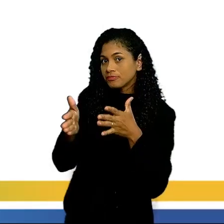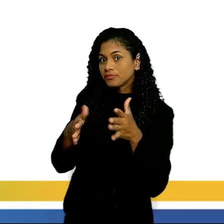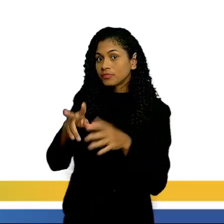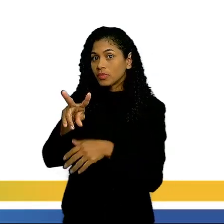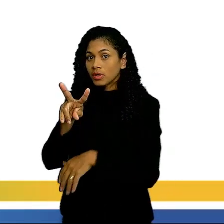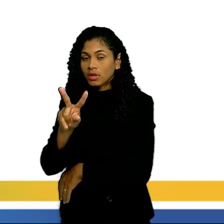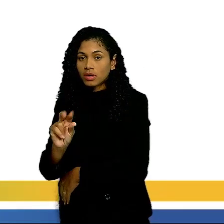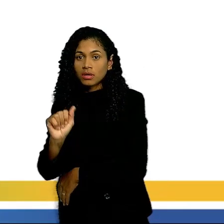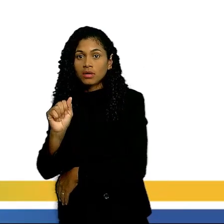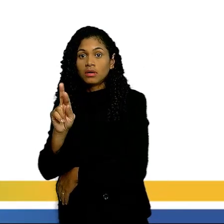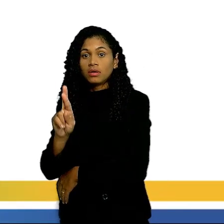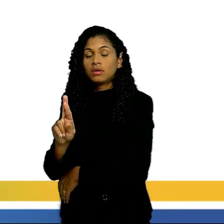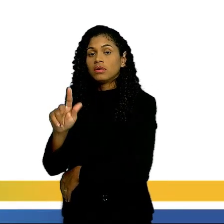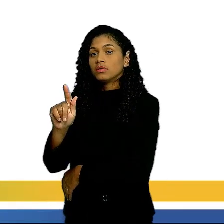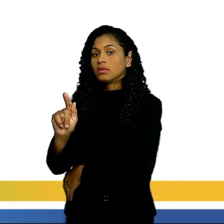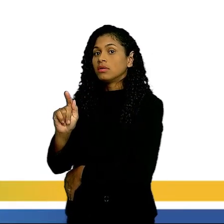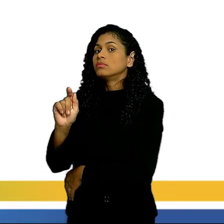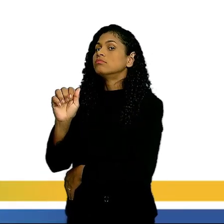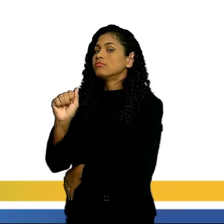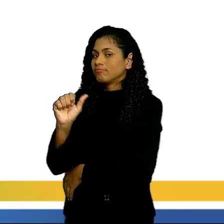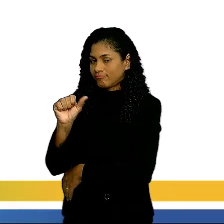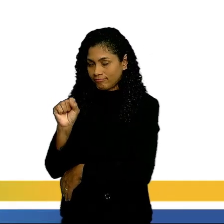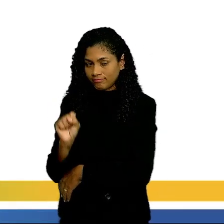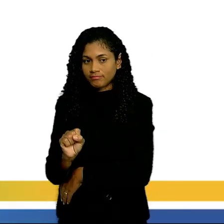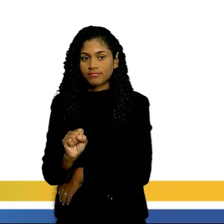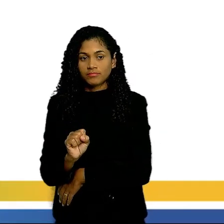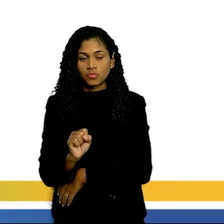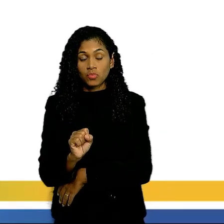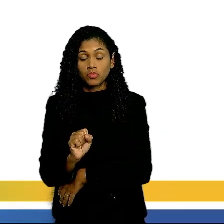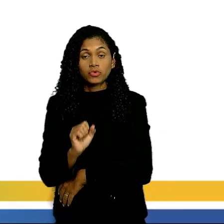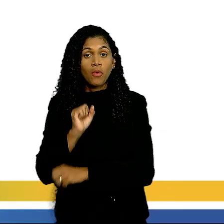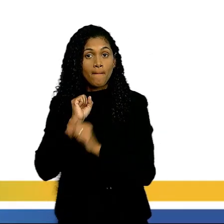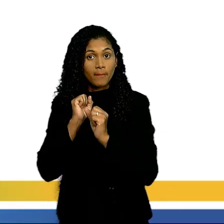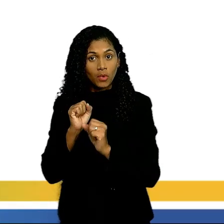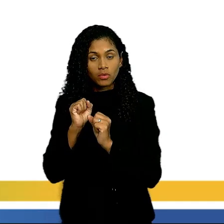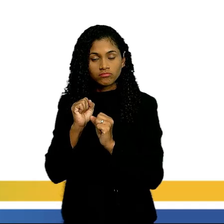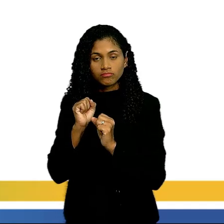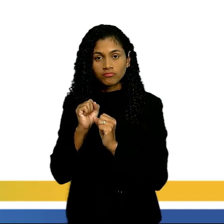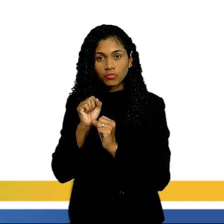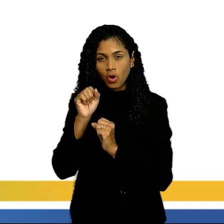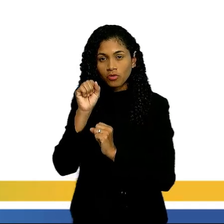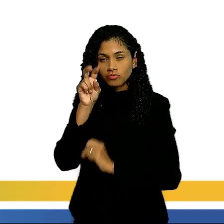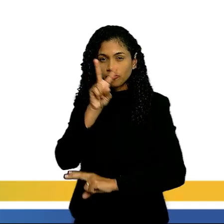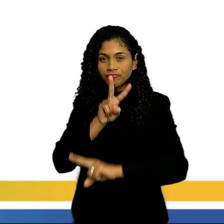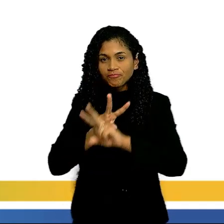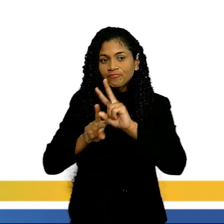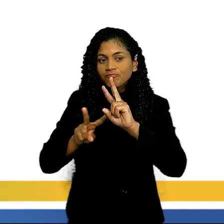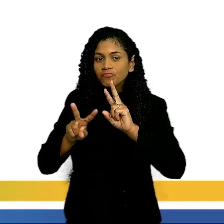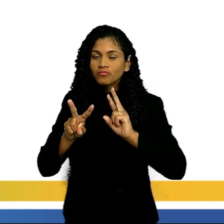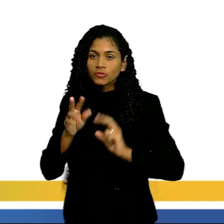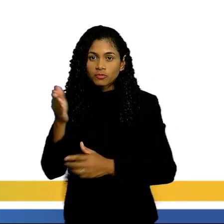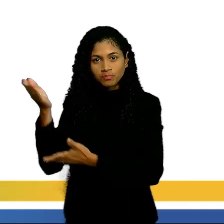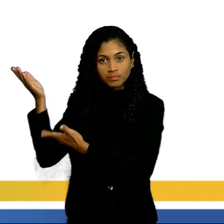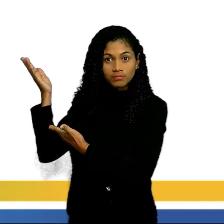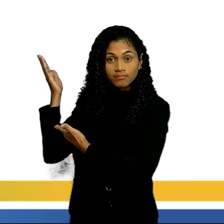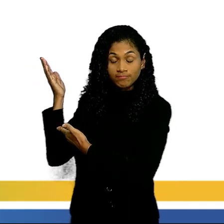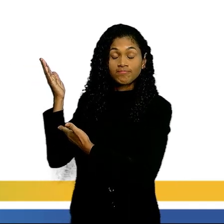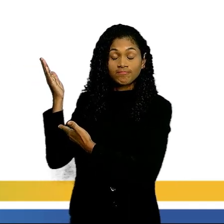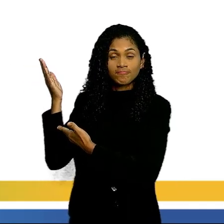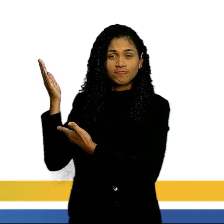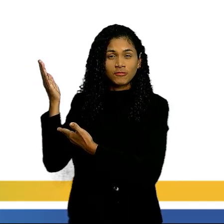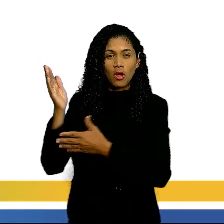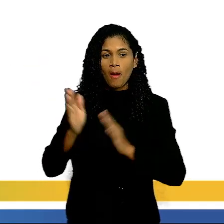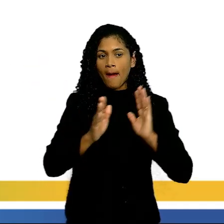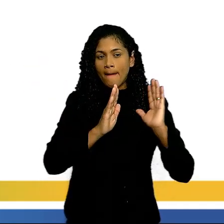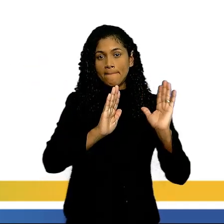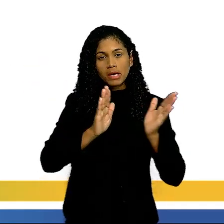lá? Bom, como você pode ver na charge, o governo Vargas ele foi marcado por muitas